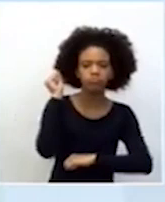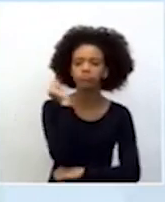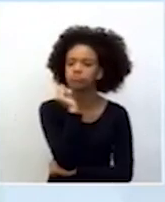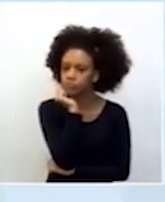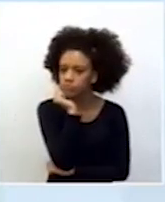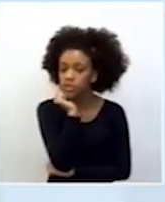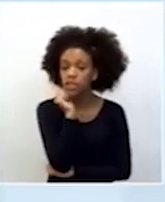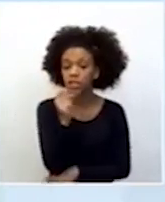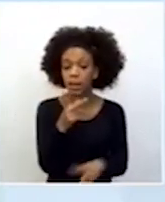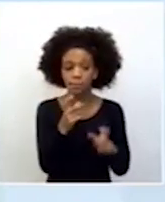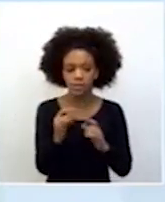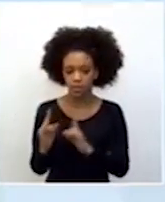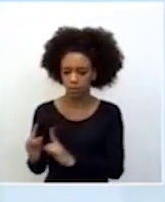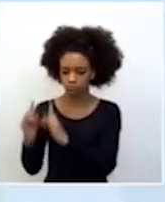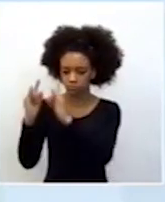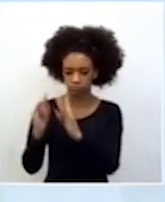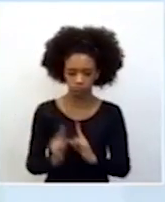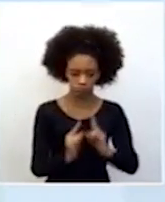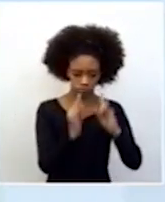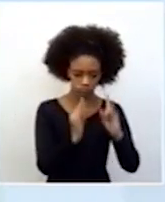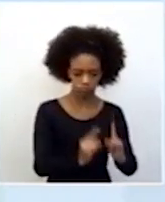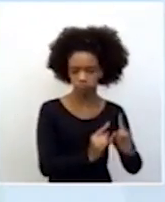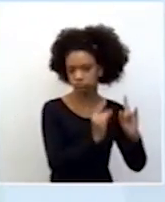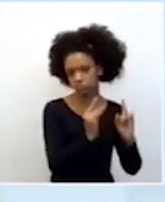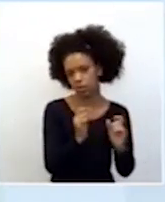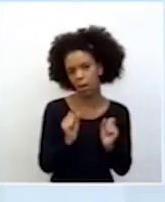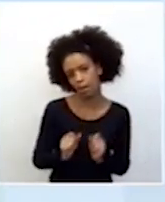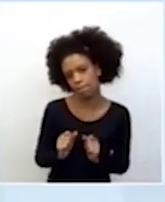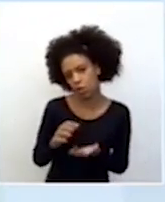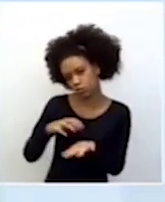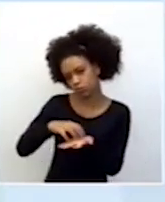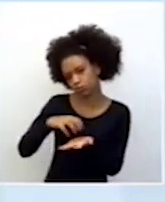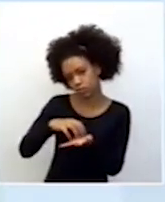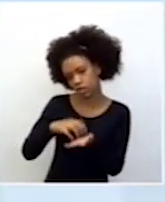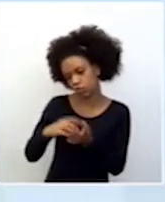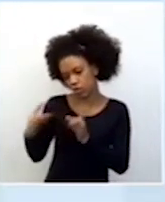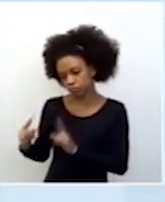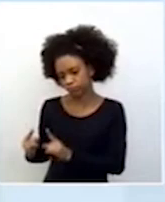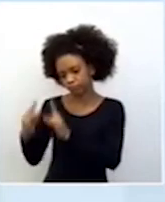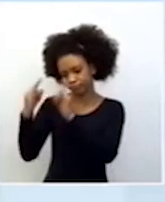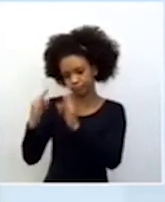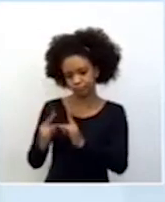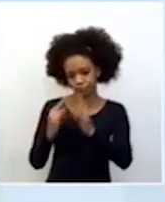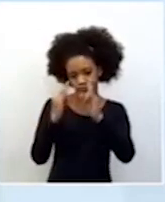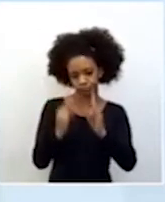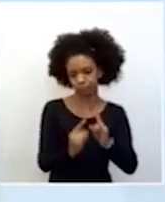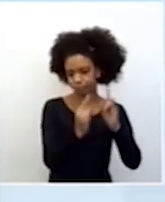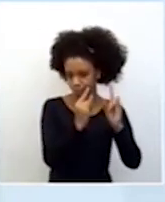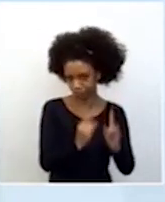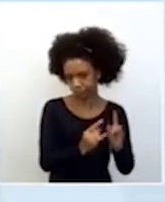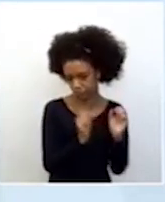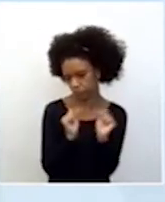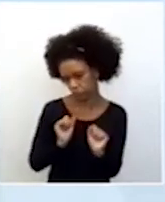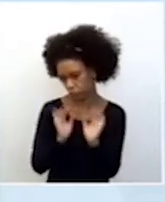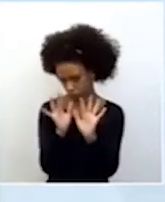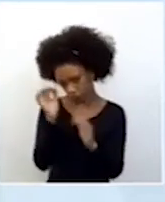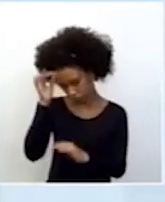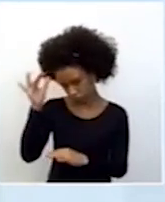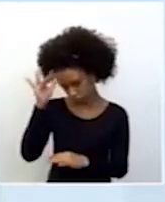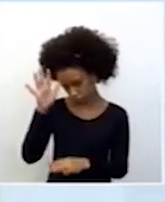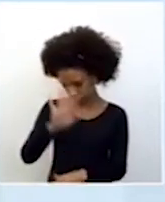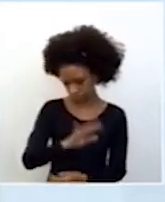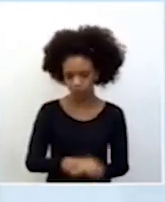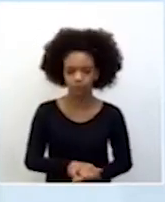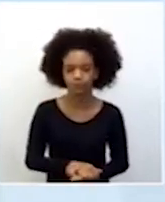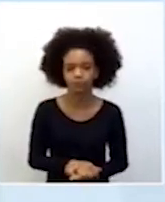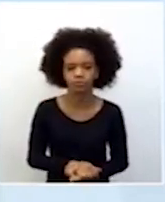vários edifícios. Então aí pode ser aqueles bairros residenciais que tem muito prédio, muito prédios ao redor, né?